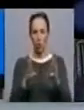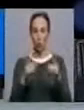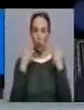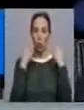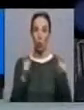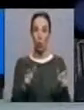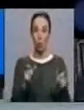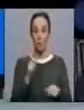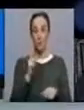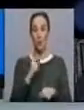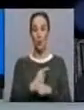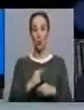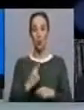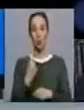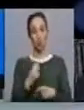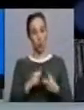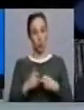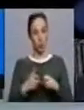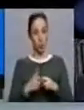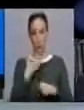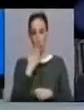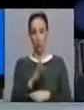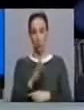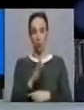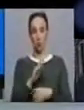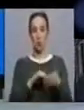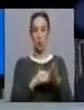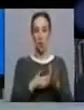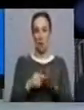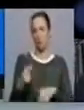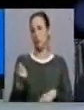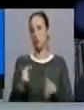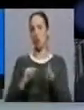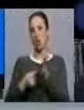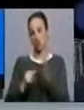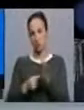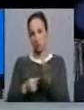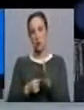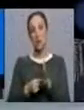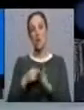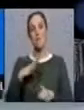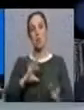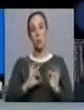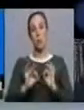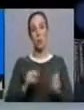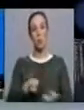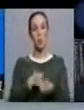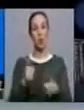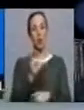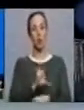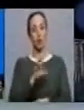e os porém um obstáculo nesse caso 10 um teste vão querer preparar se da melhor forma possível